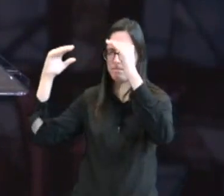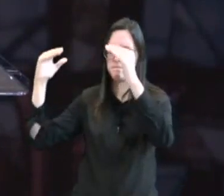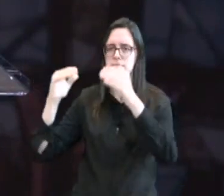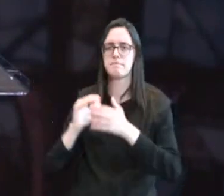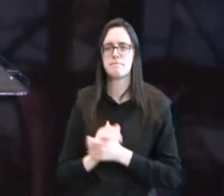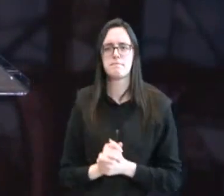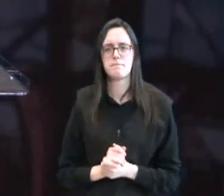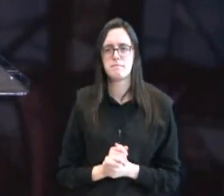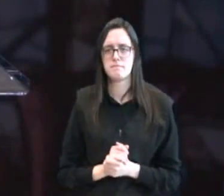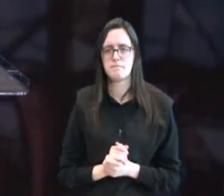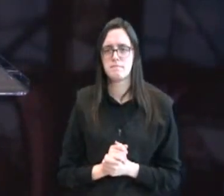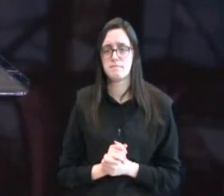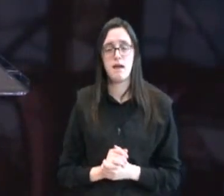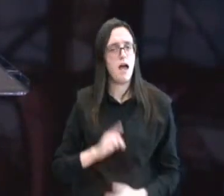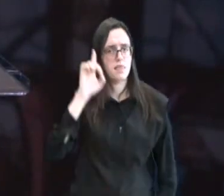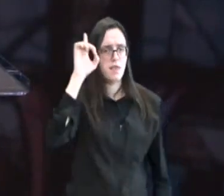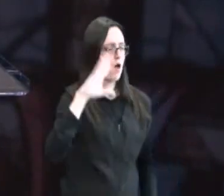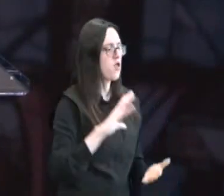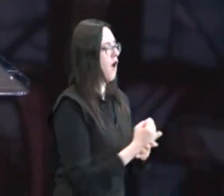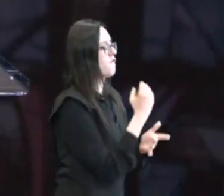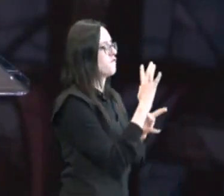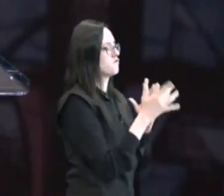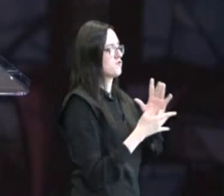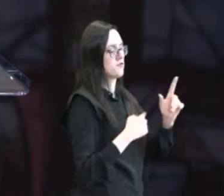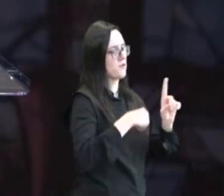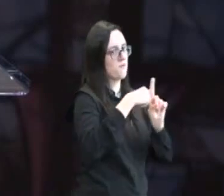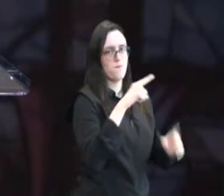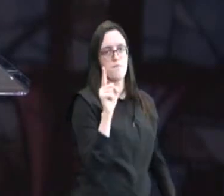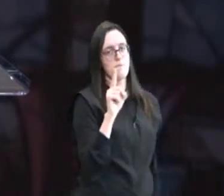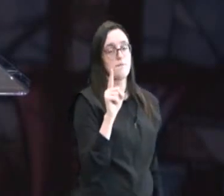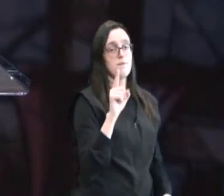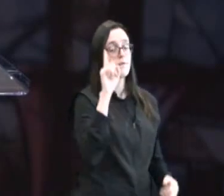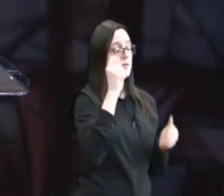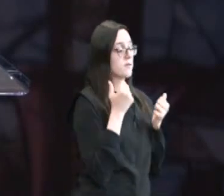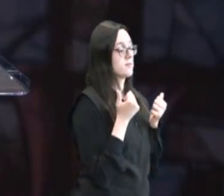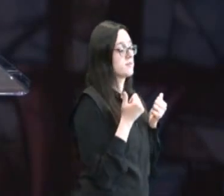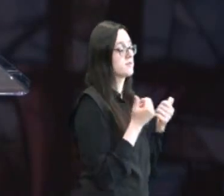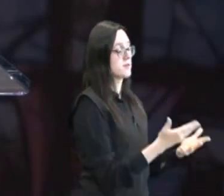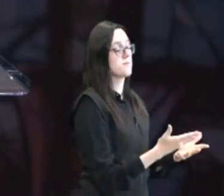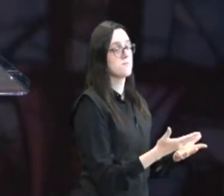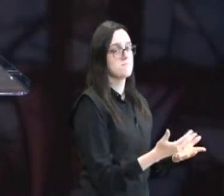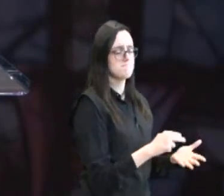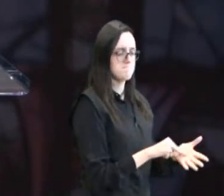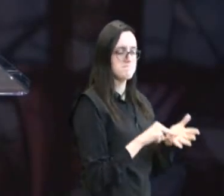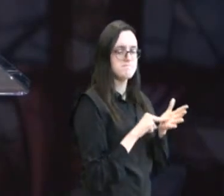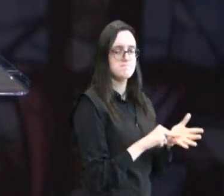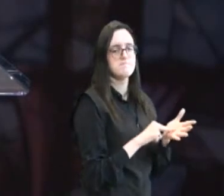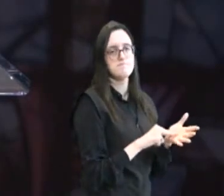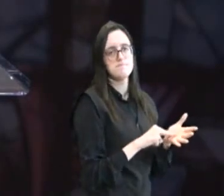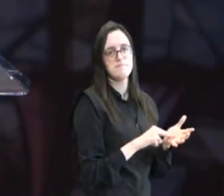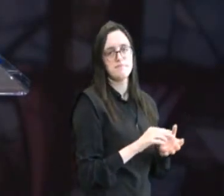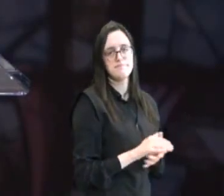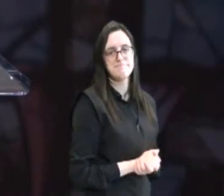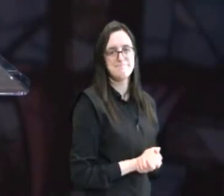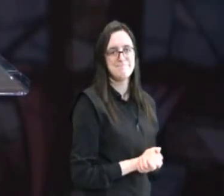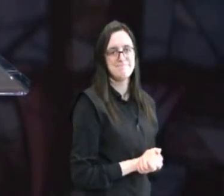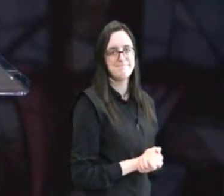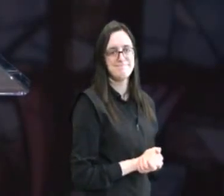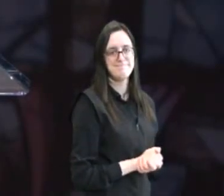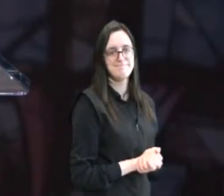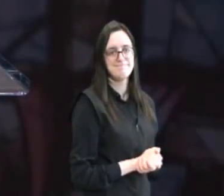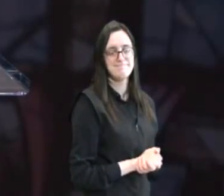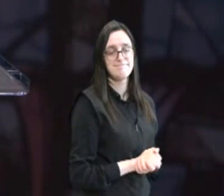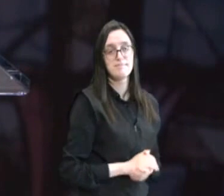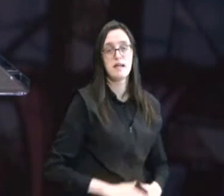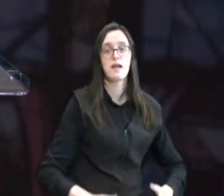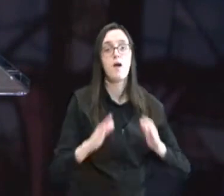Deus não o livrou da cruz, mas Deus o sustentou. Deus ouviu o seu clamor. A oração, meus